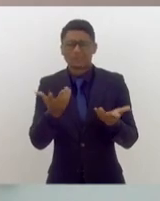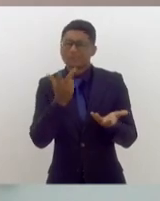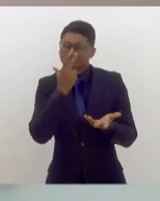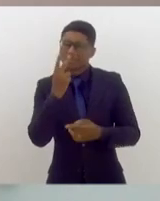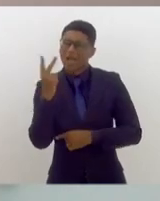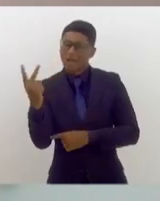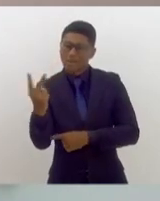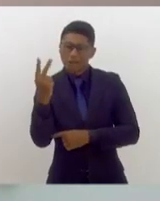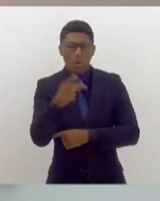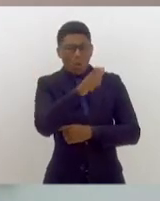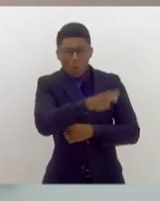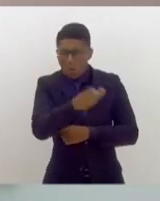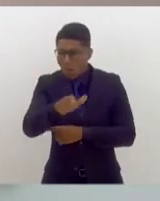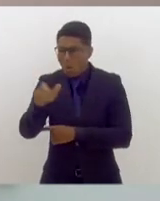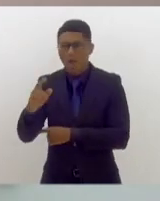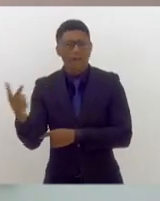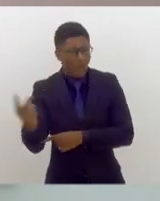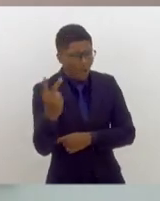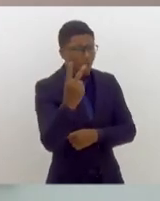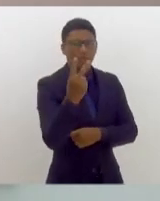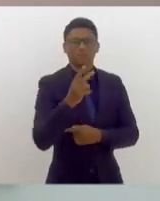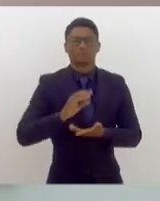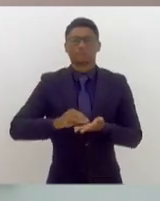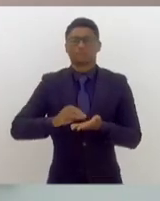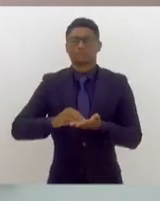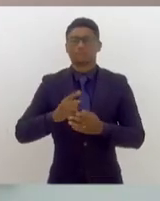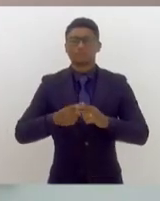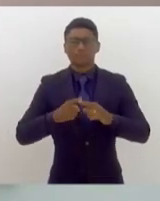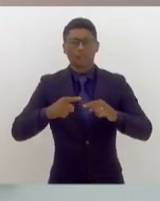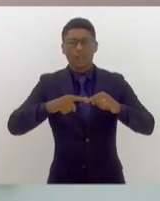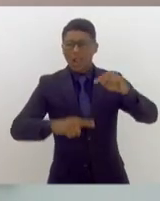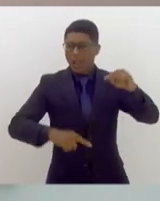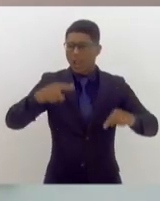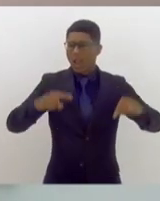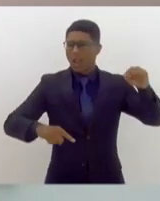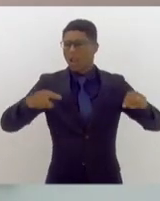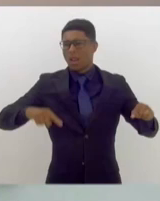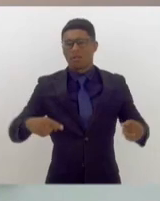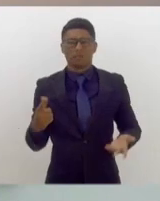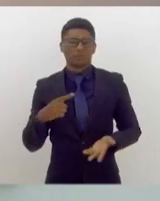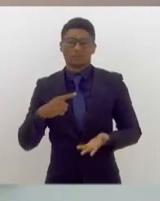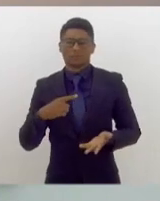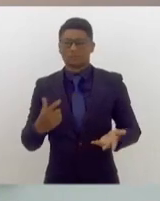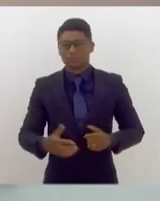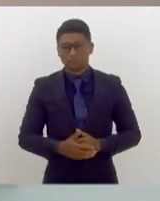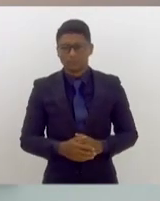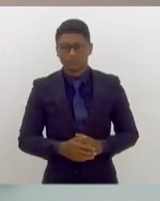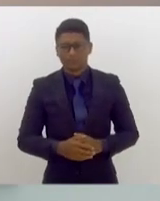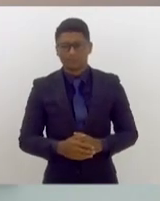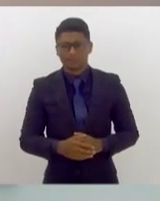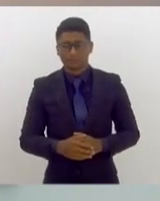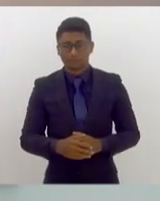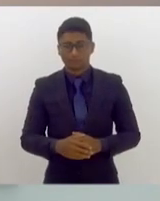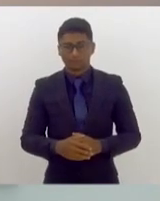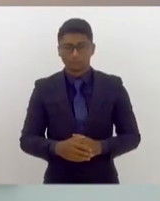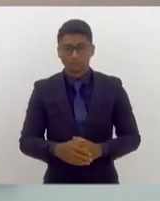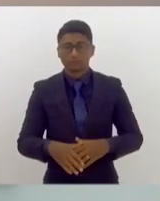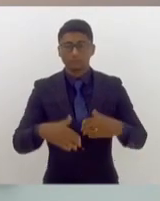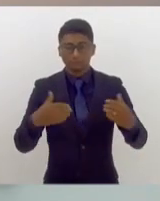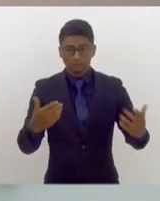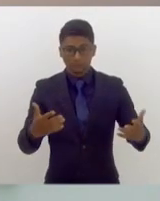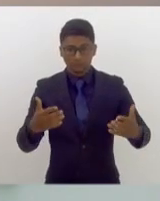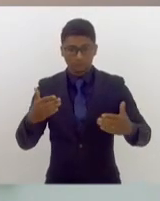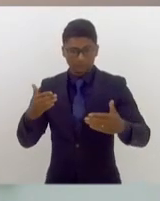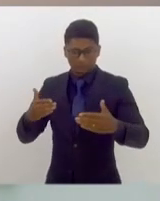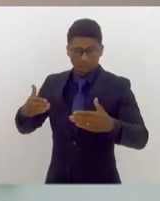tem condições desiguais para tratar do mesmo assunto. E quero encerrar, deputado Flávio Serafini,